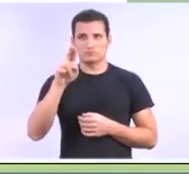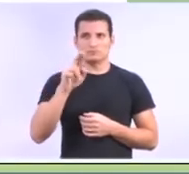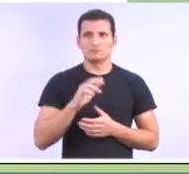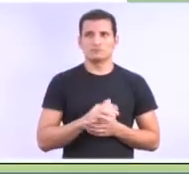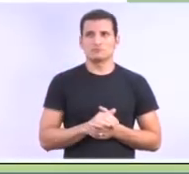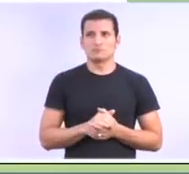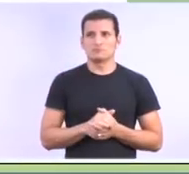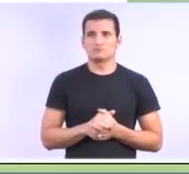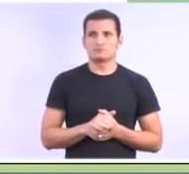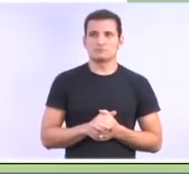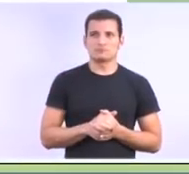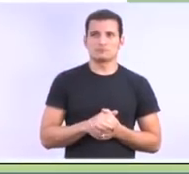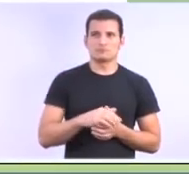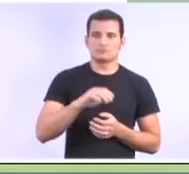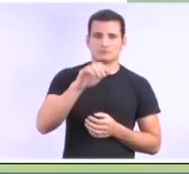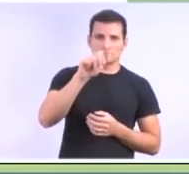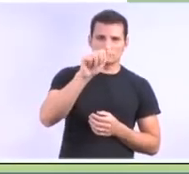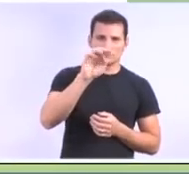abc.endereço,